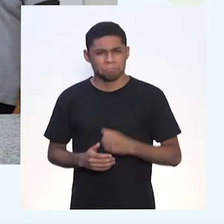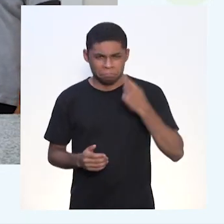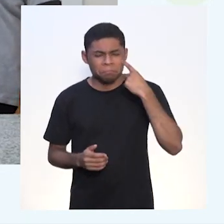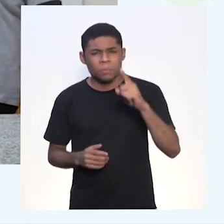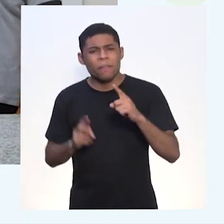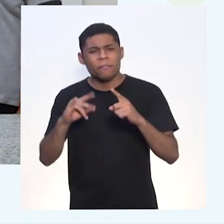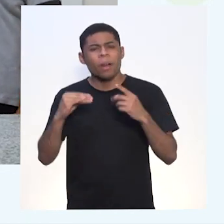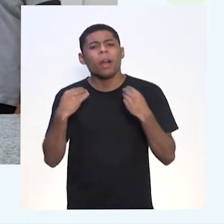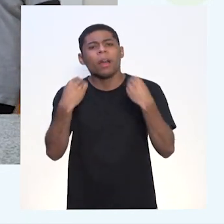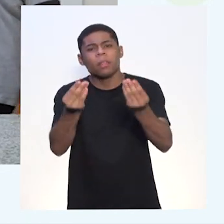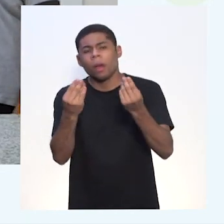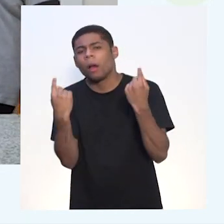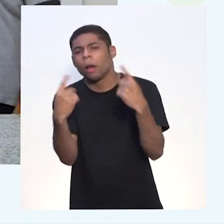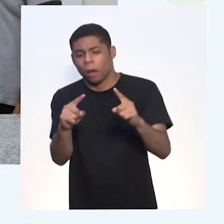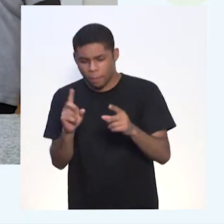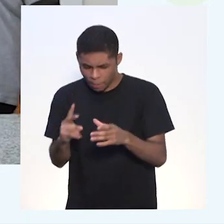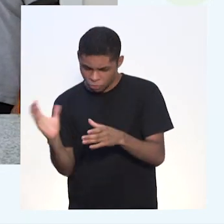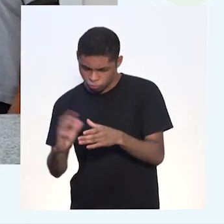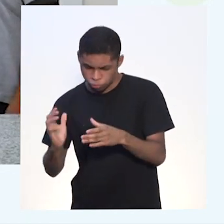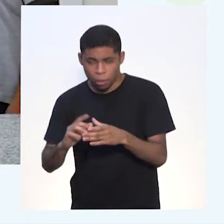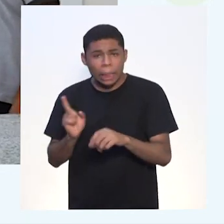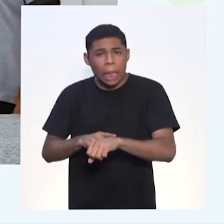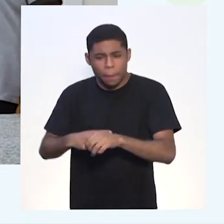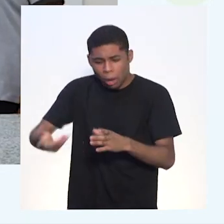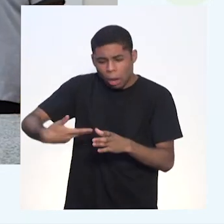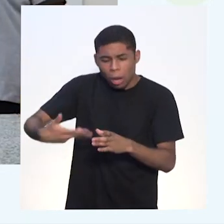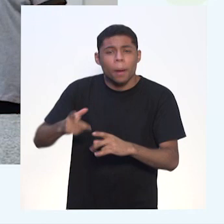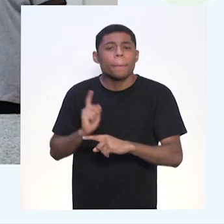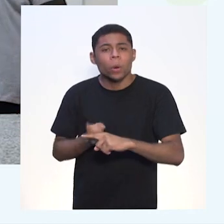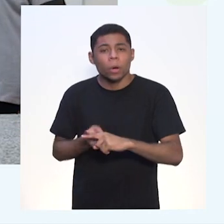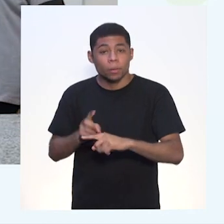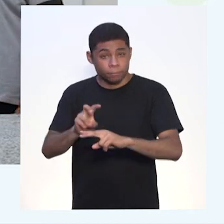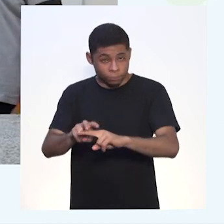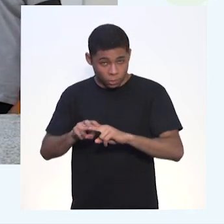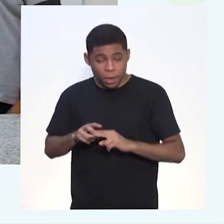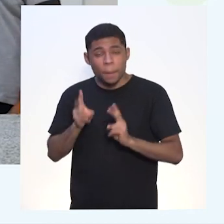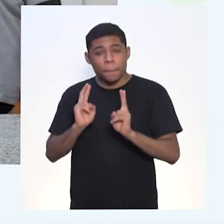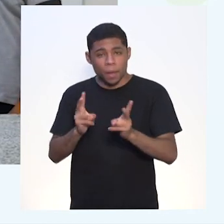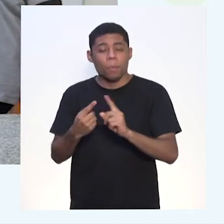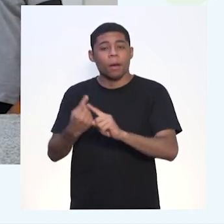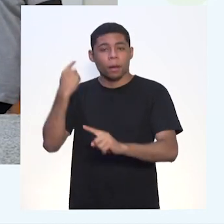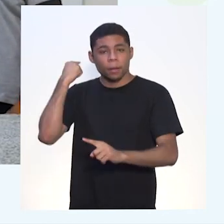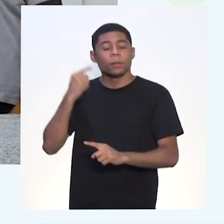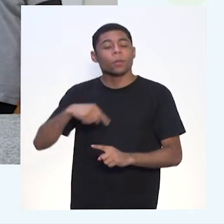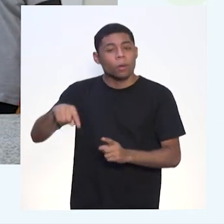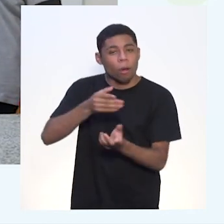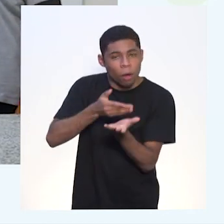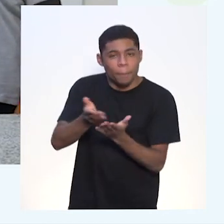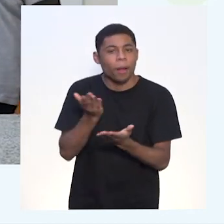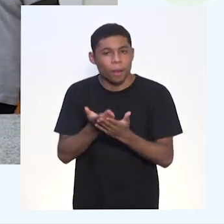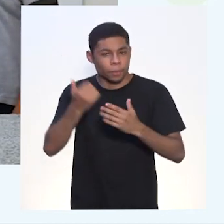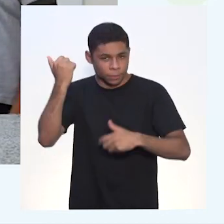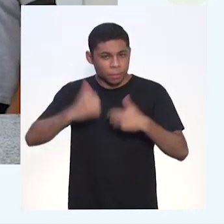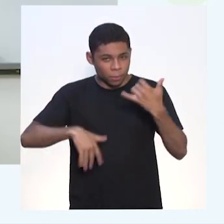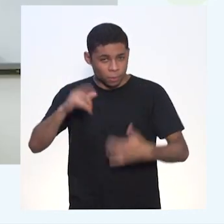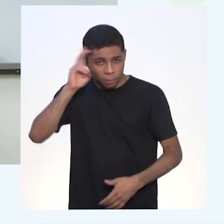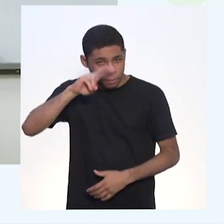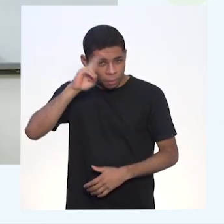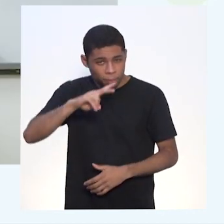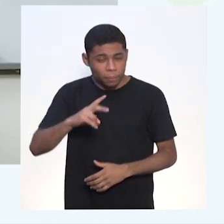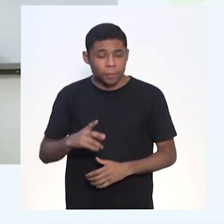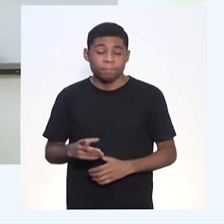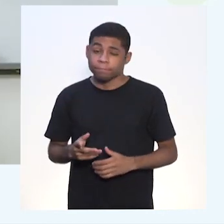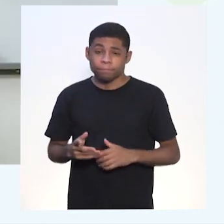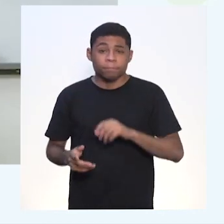interferir no tempo da reação? Justamente por causa daqueles fatores que a gente falou no começo da aula.